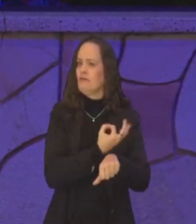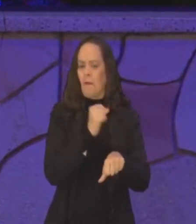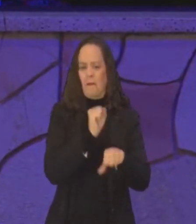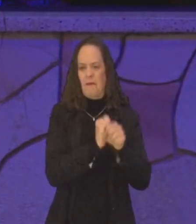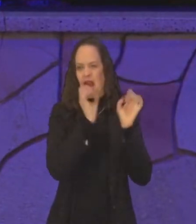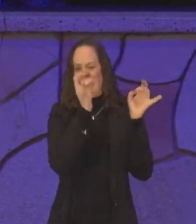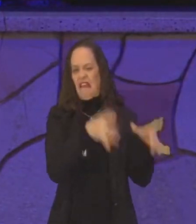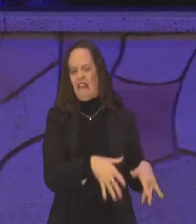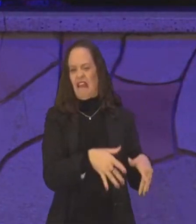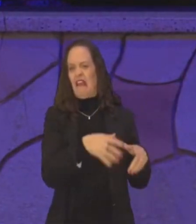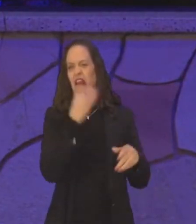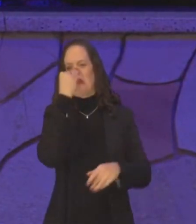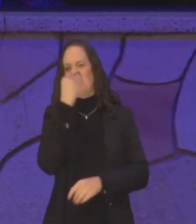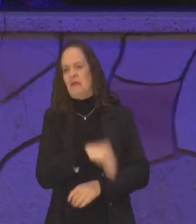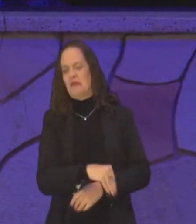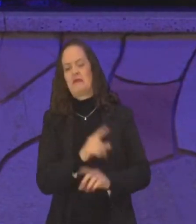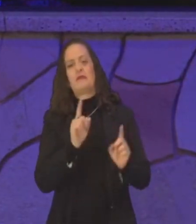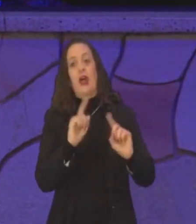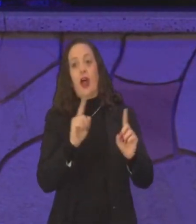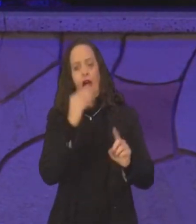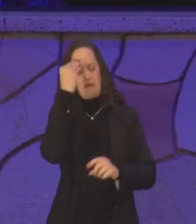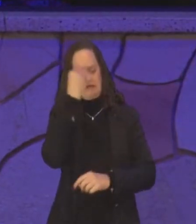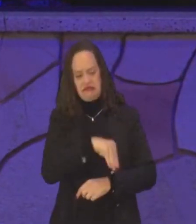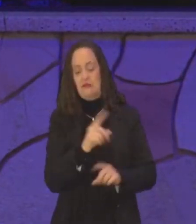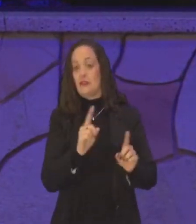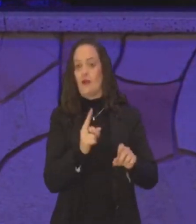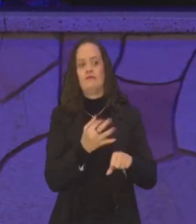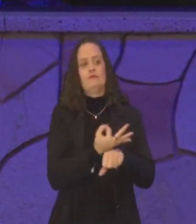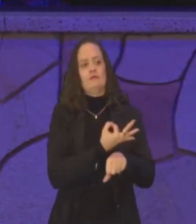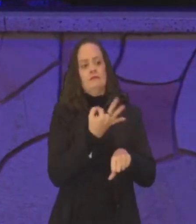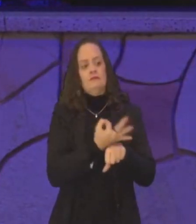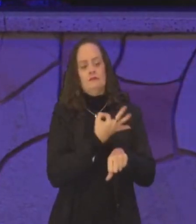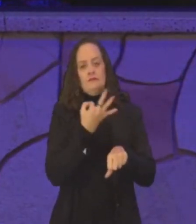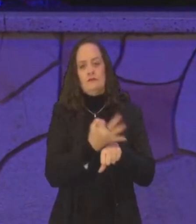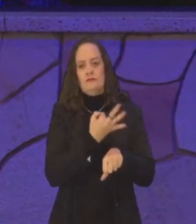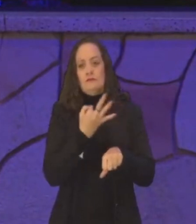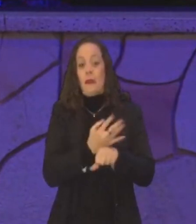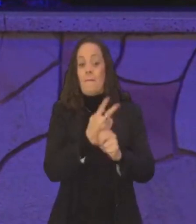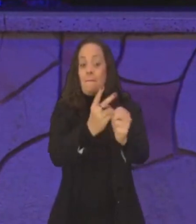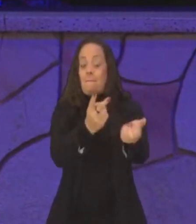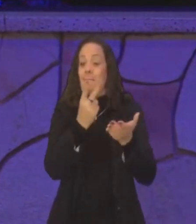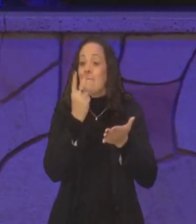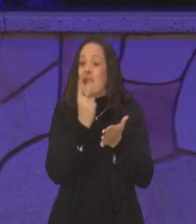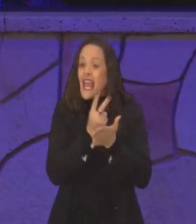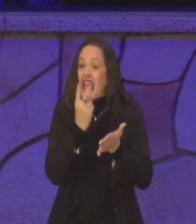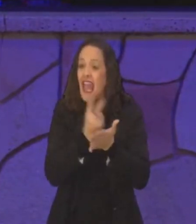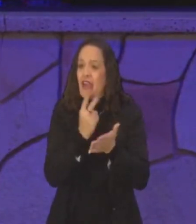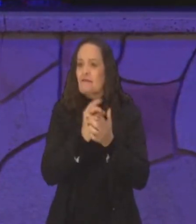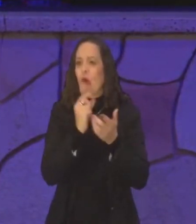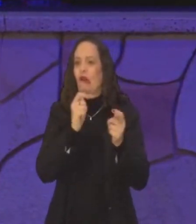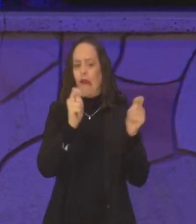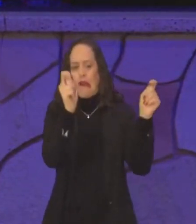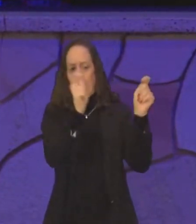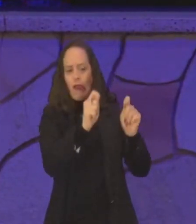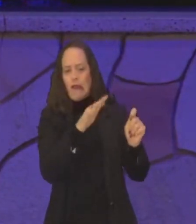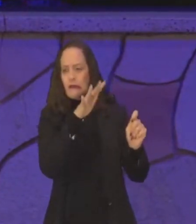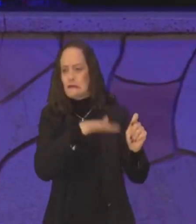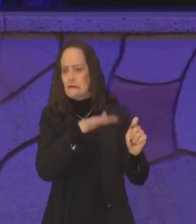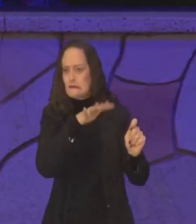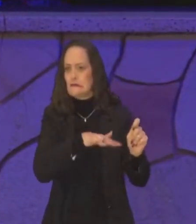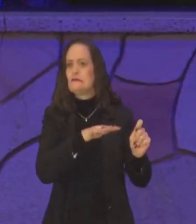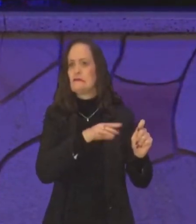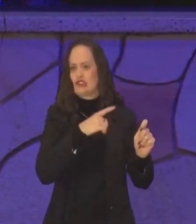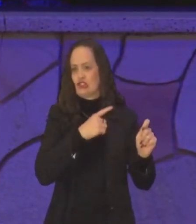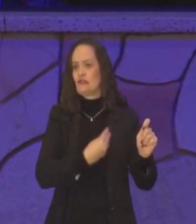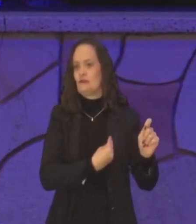Diante deste cenário de perseguição, e este cenário idólatra, este cenário herético que a igreja vive, que a igreja